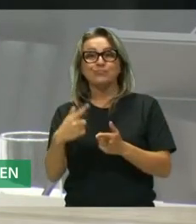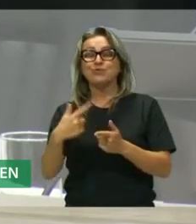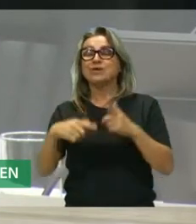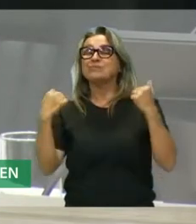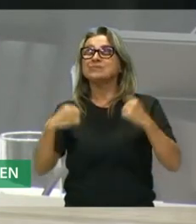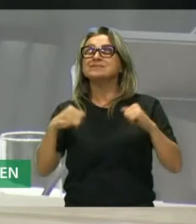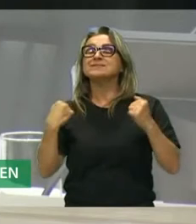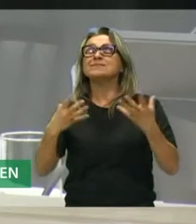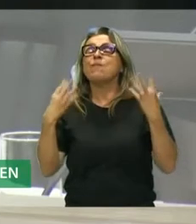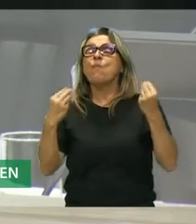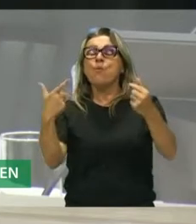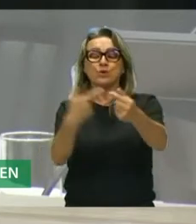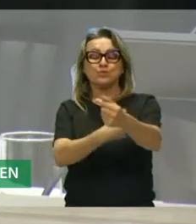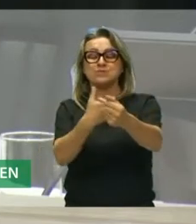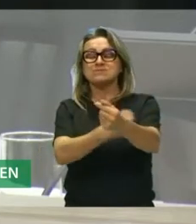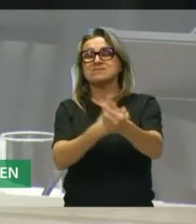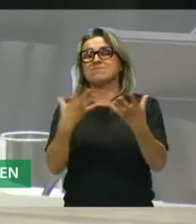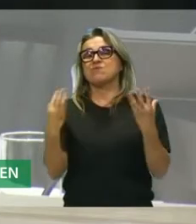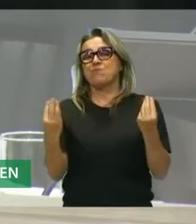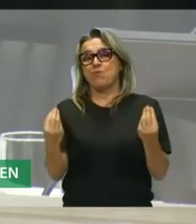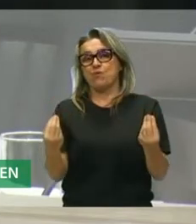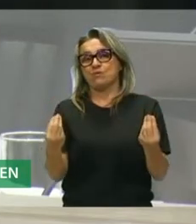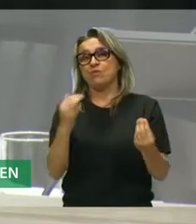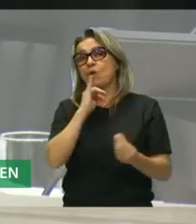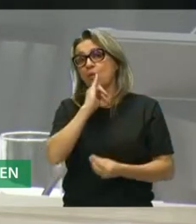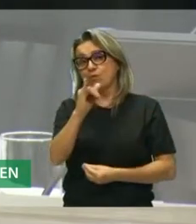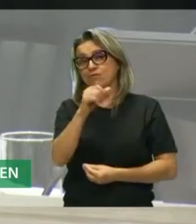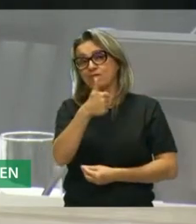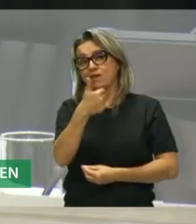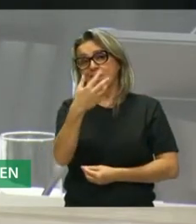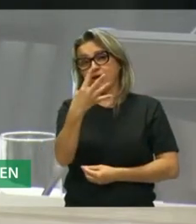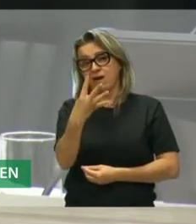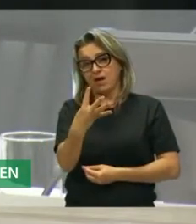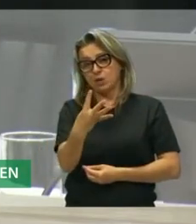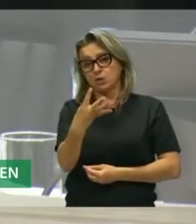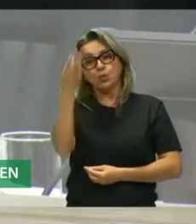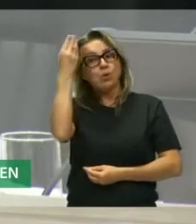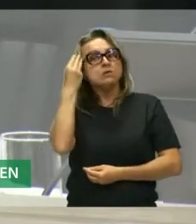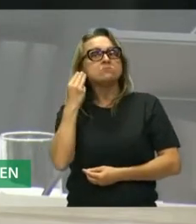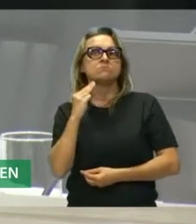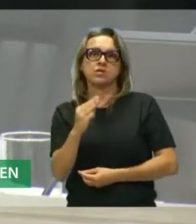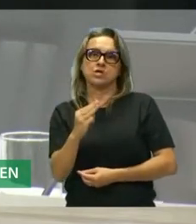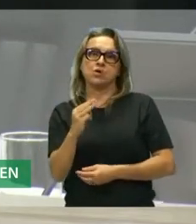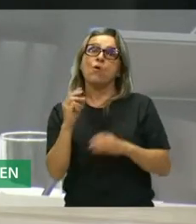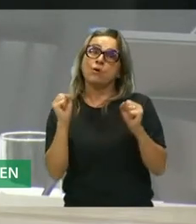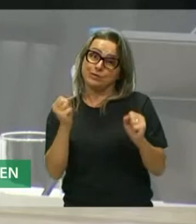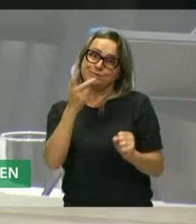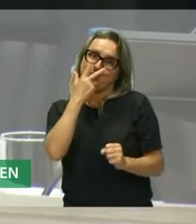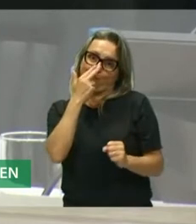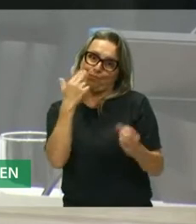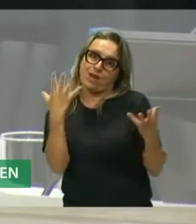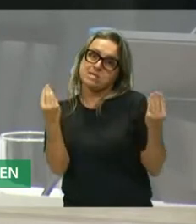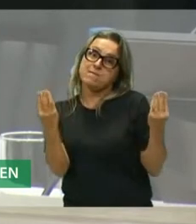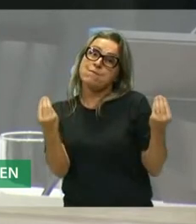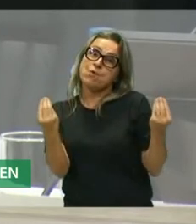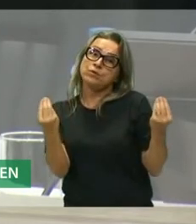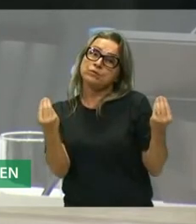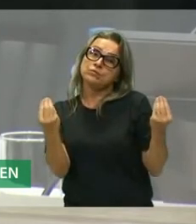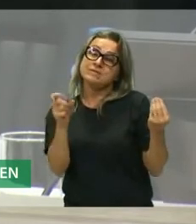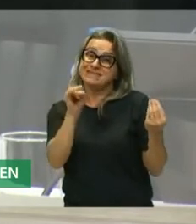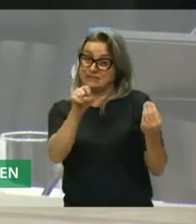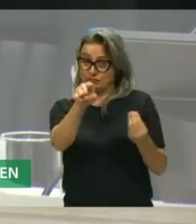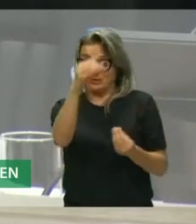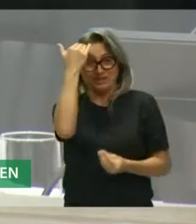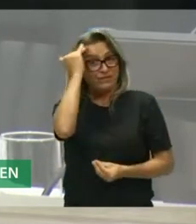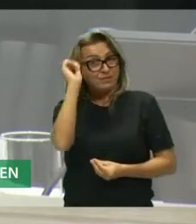exame. Então, quando a gente fala de 14 milhões, pode parecer muito para quem é leigo no assunto, mas para quem